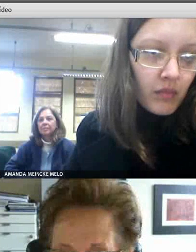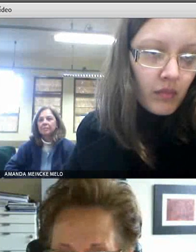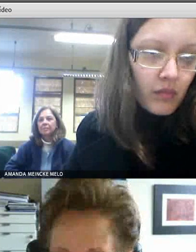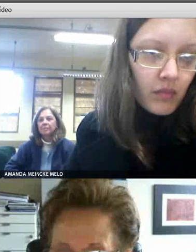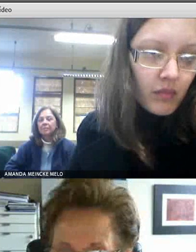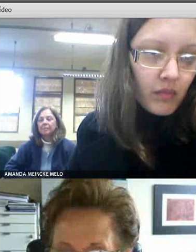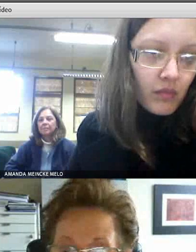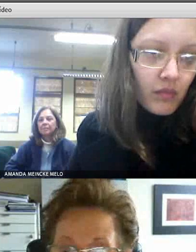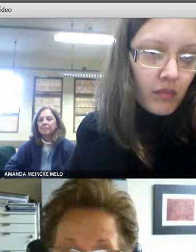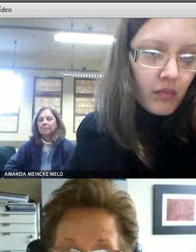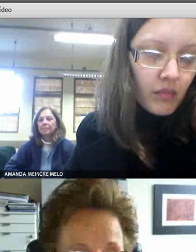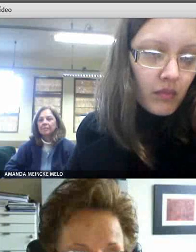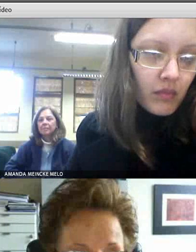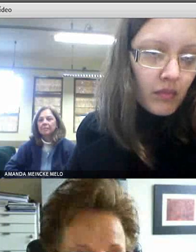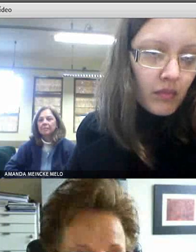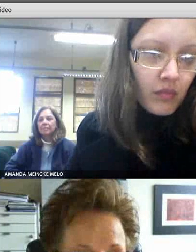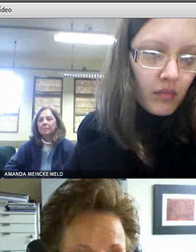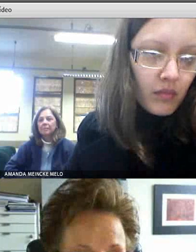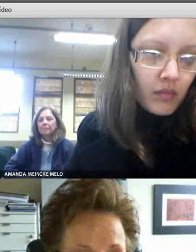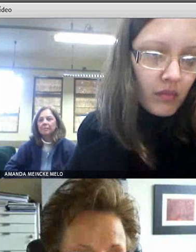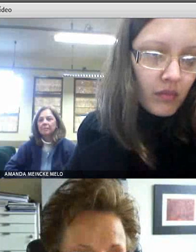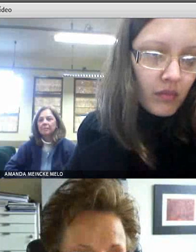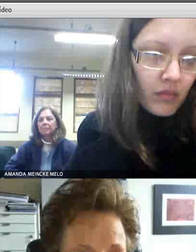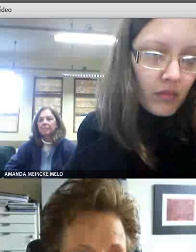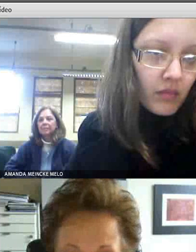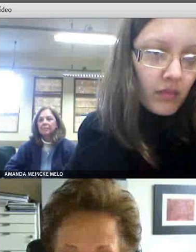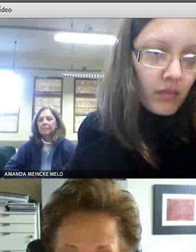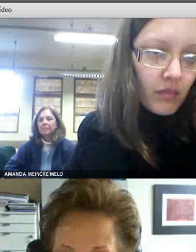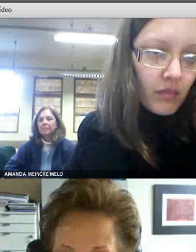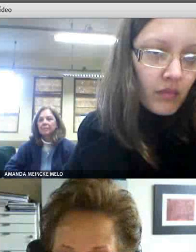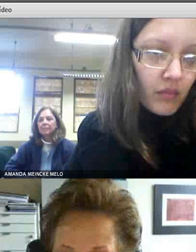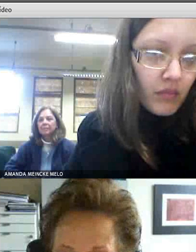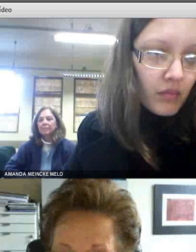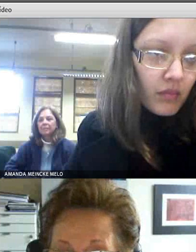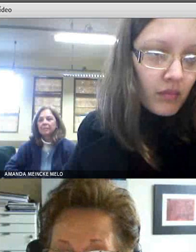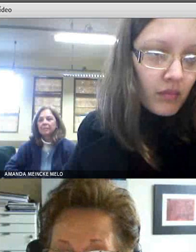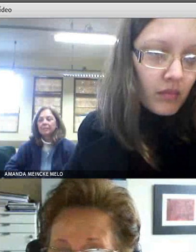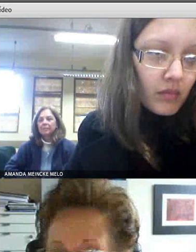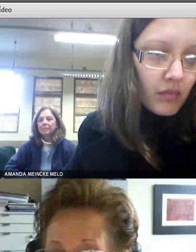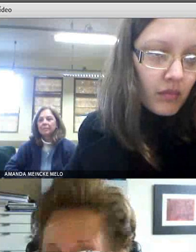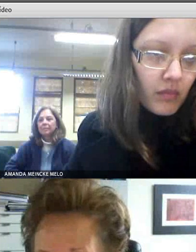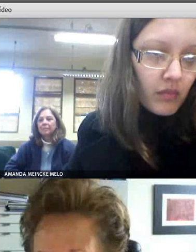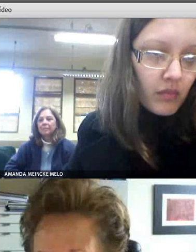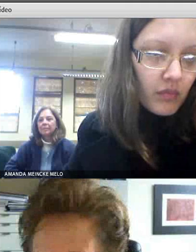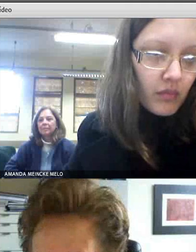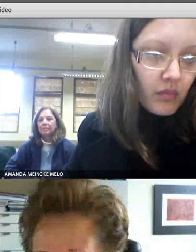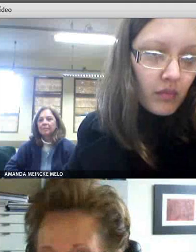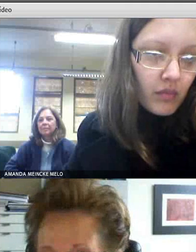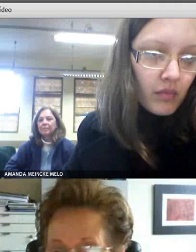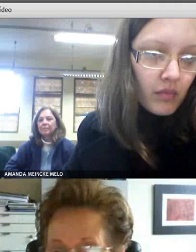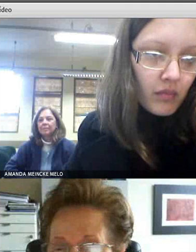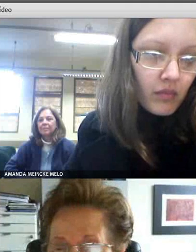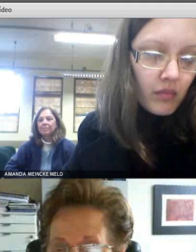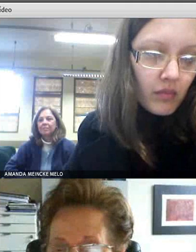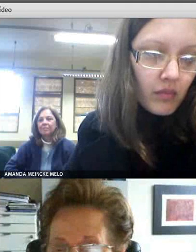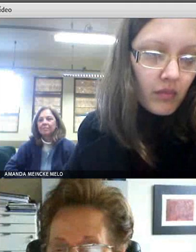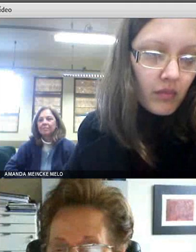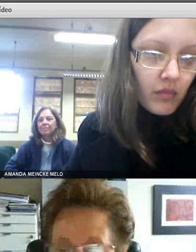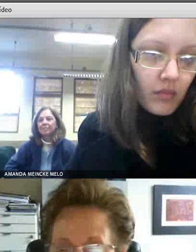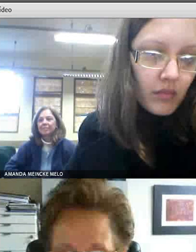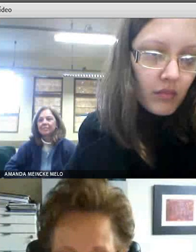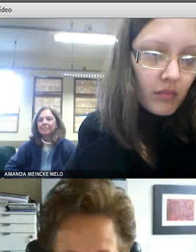Claro, claro. Eu não perguntei a elas se poderiam continuar conosco. Nós estamos no tempo virtual. Nós estamos no